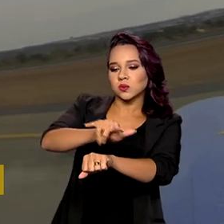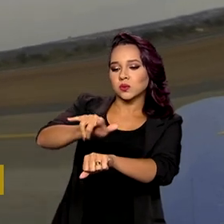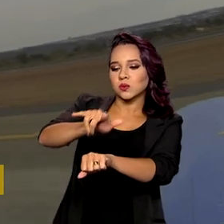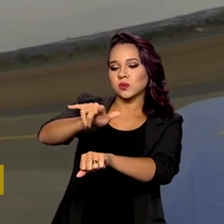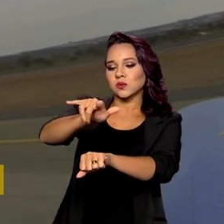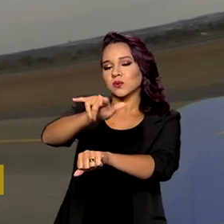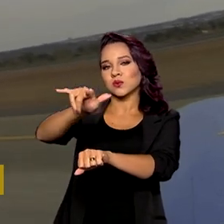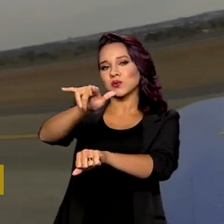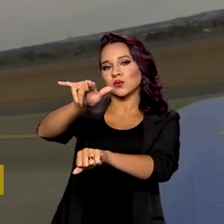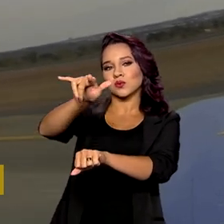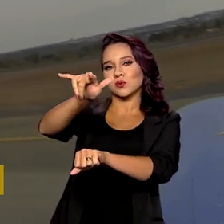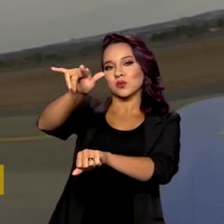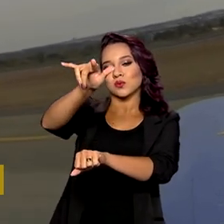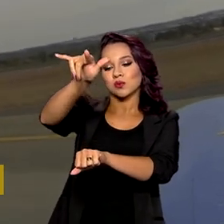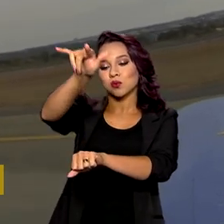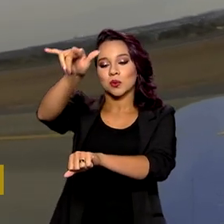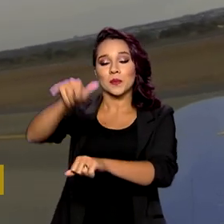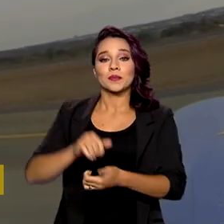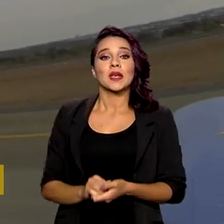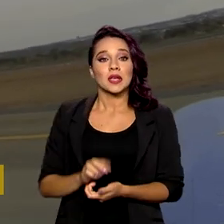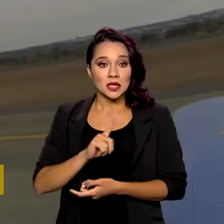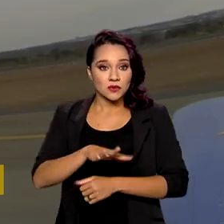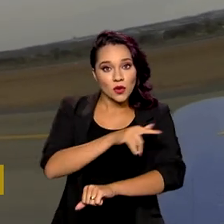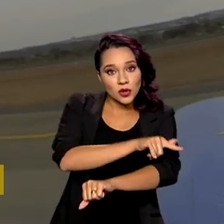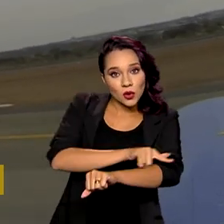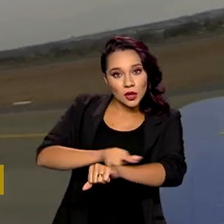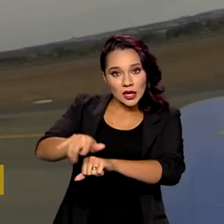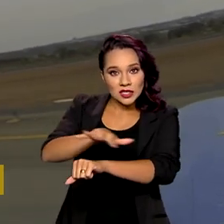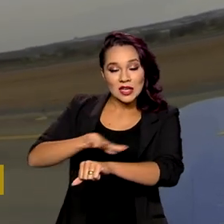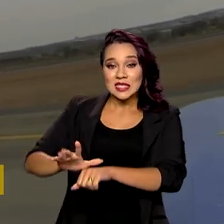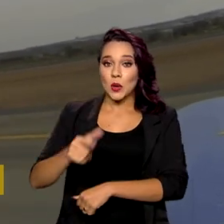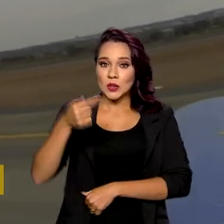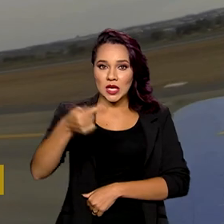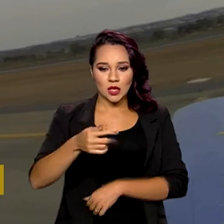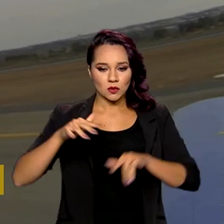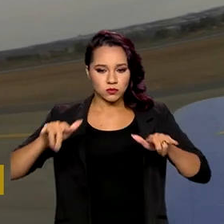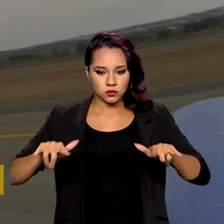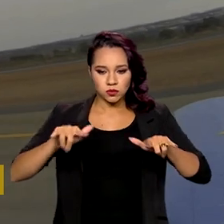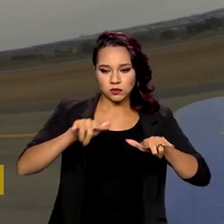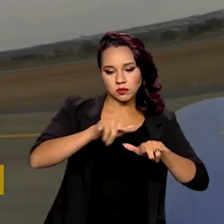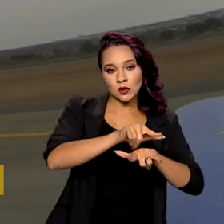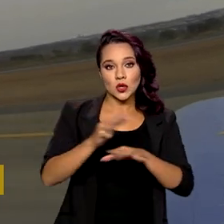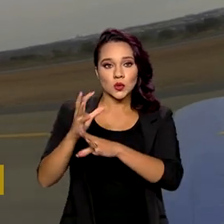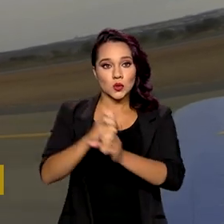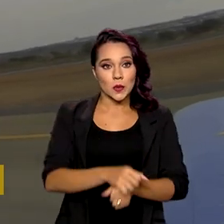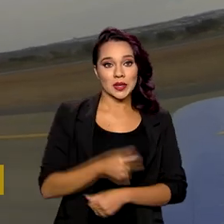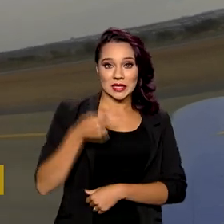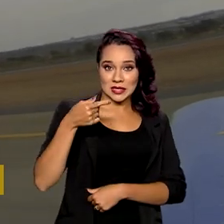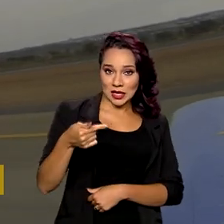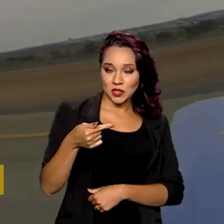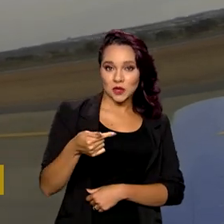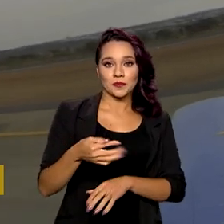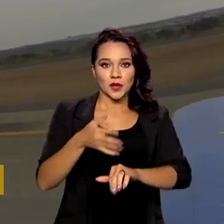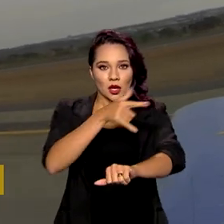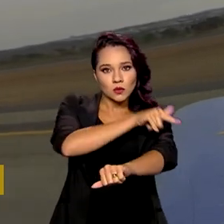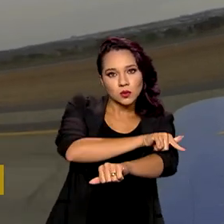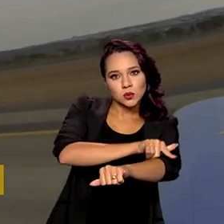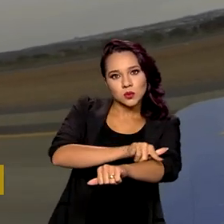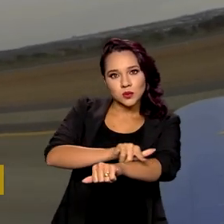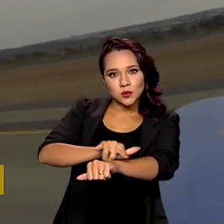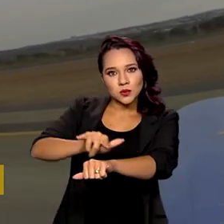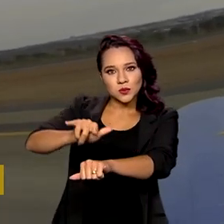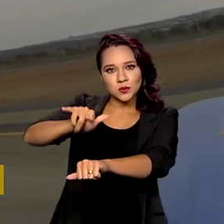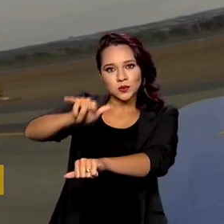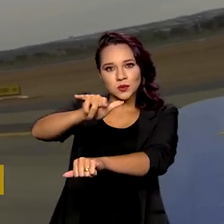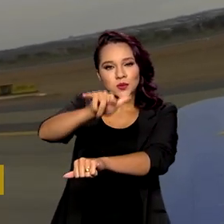estejam realizando a decolagem. Eles fazem a decolagem na ala, são 7 aeronaves no total que fazem essa decolagem da esquadrilha,